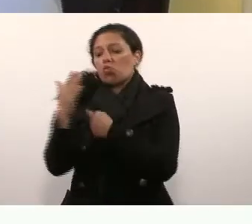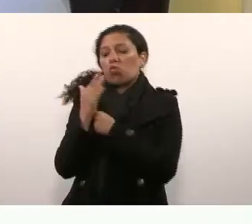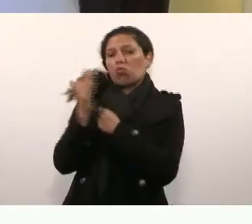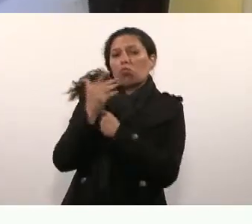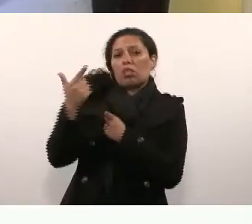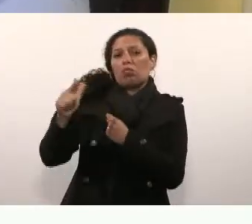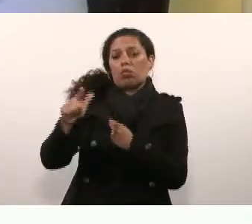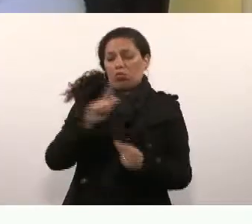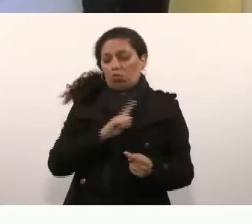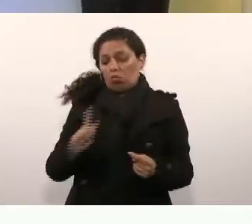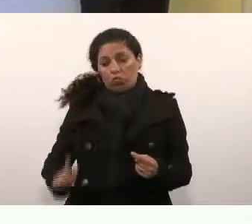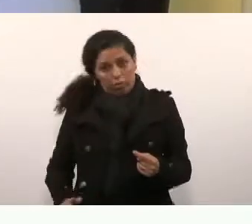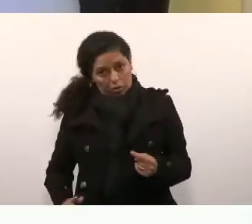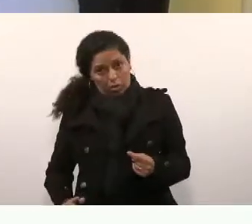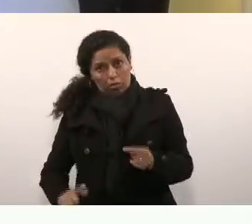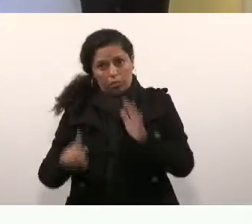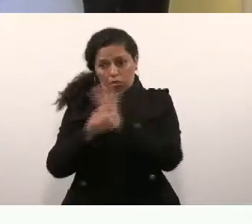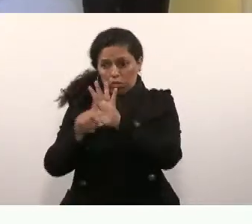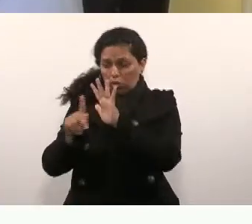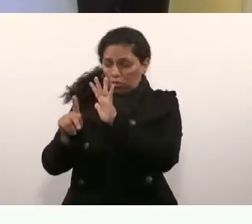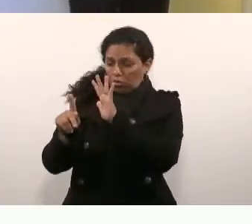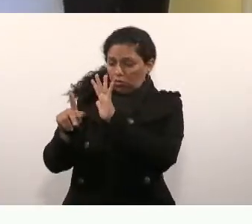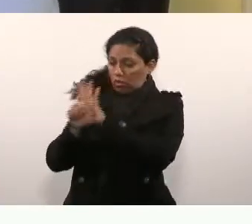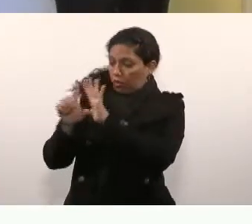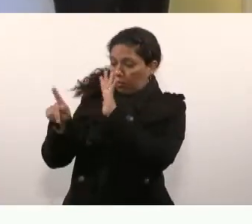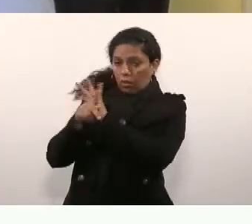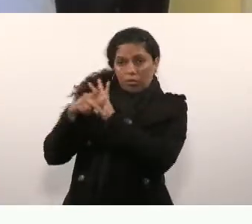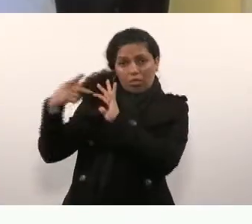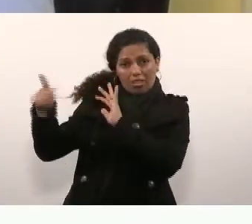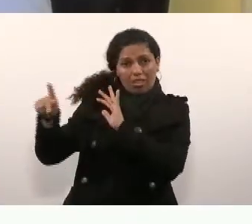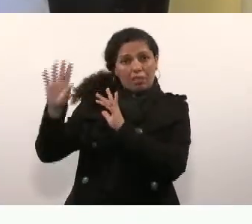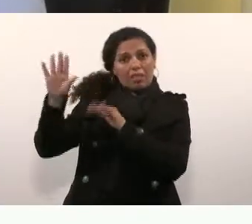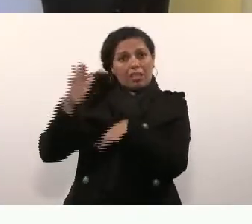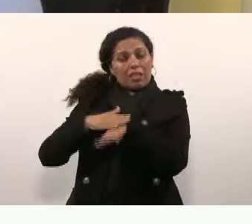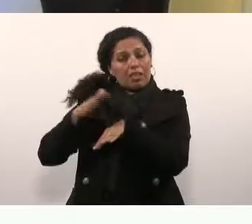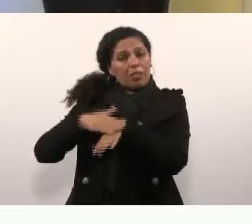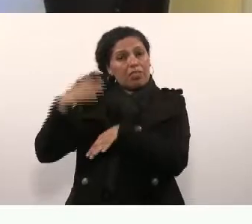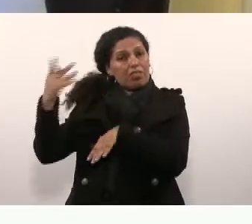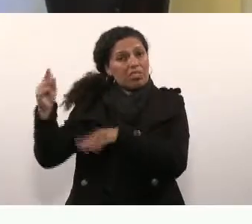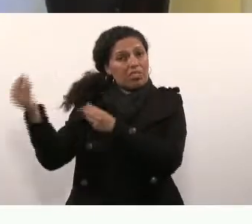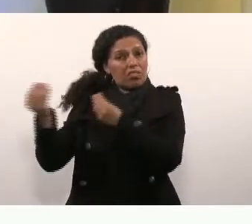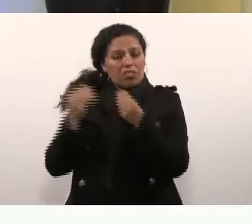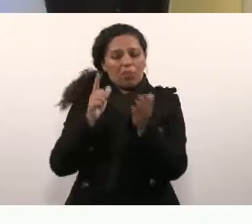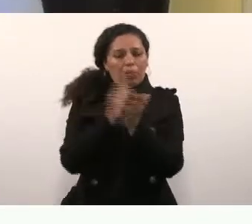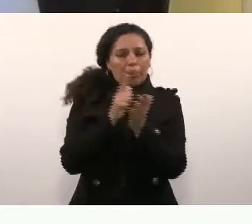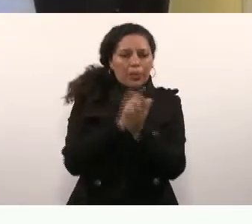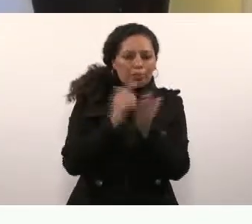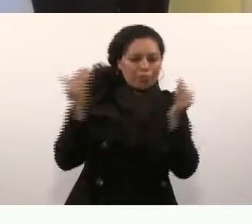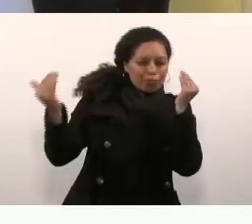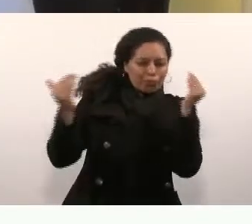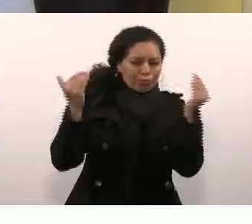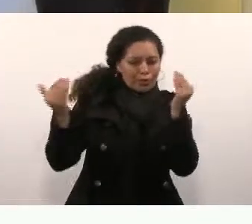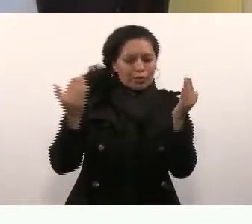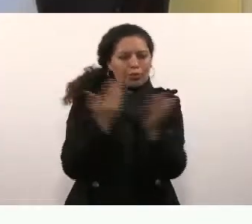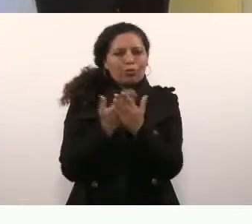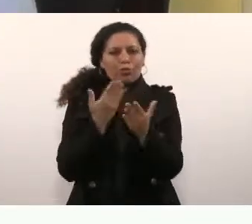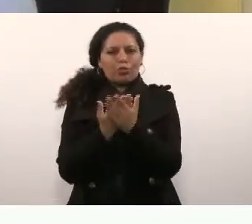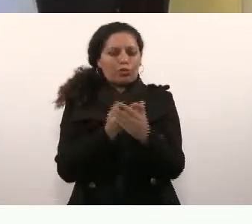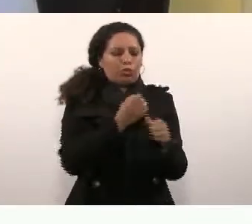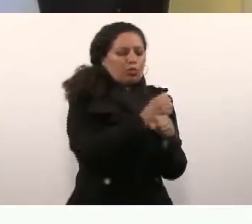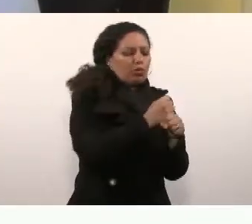gente. É um projeto do governo do Estado, que depende só deles de enviar esse estudo, e até agora nada. Eu acho que isso, para